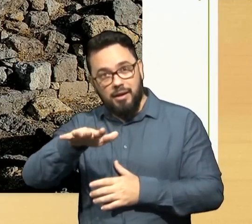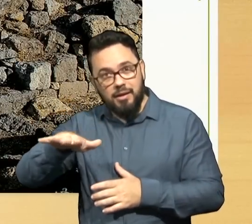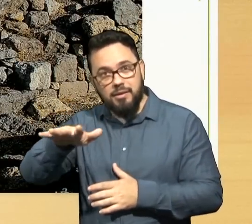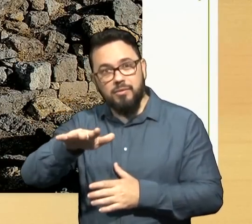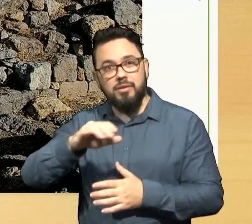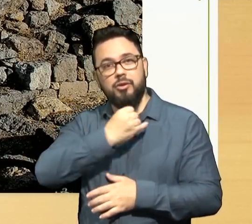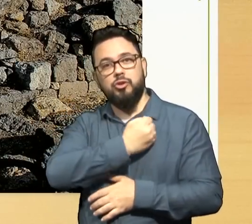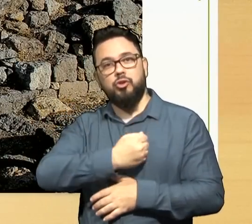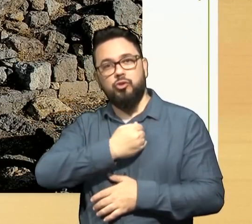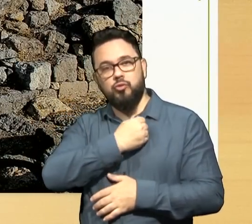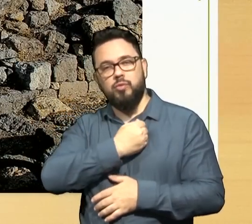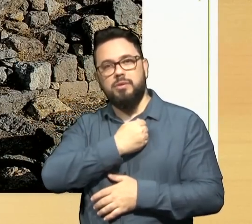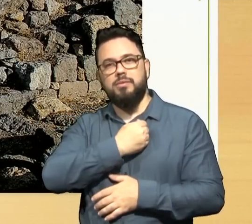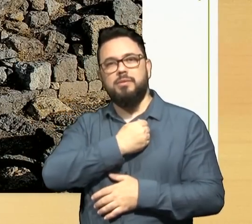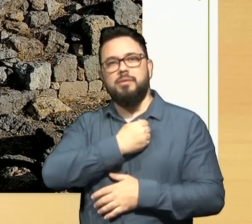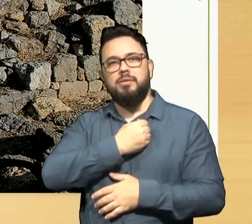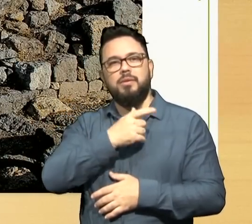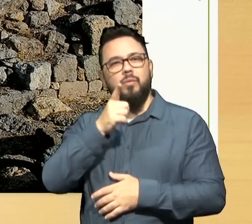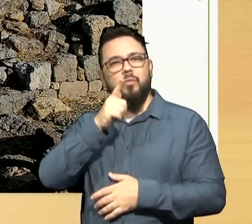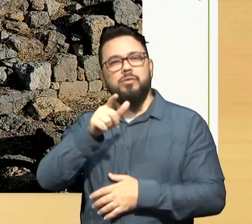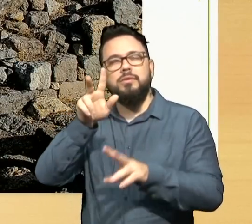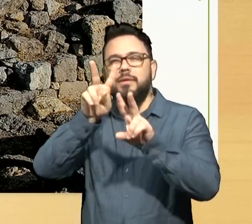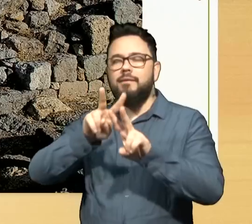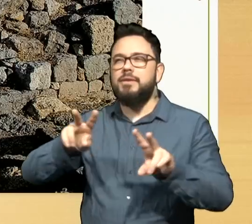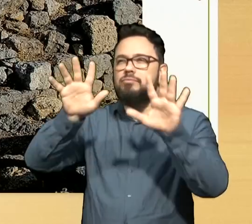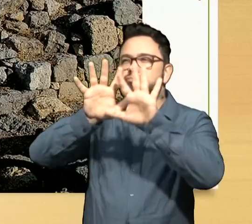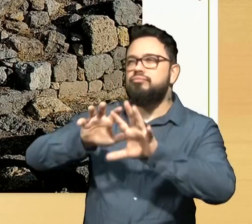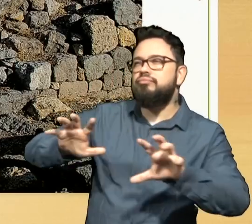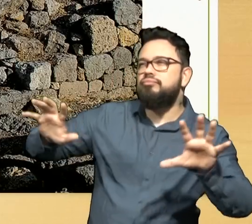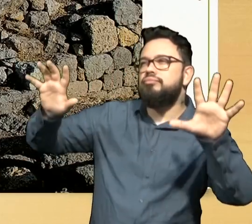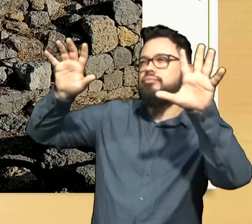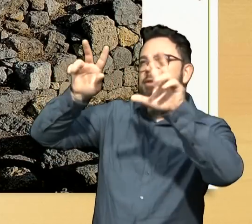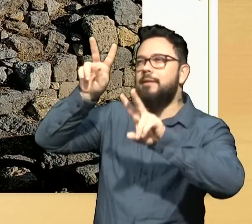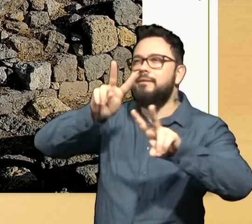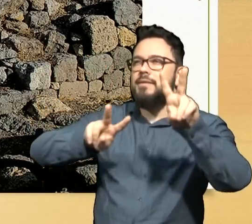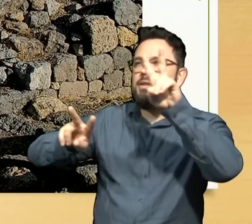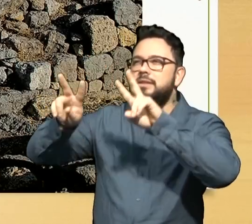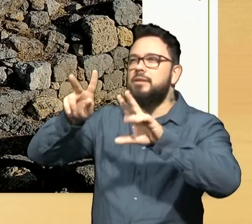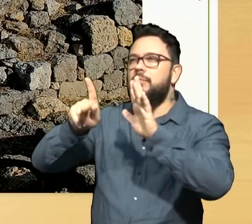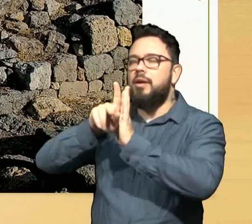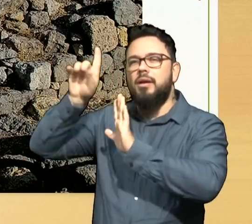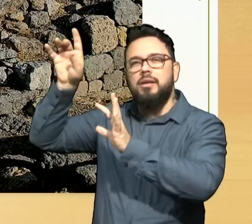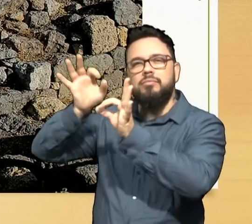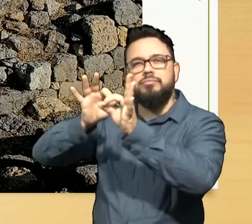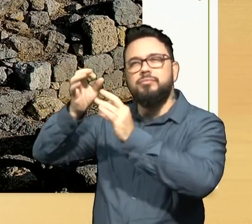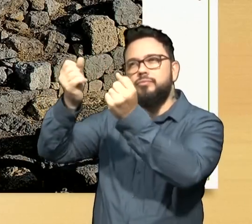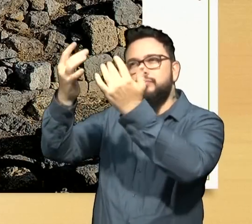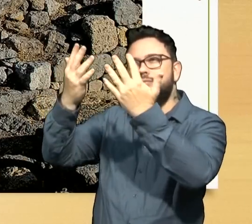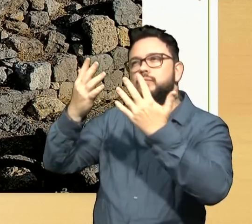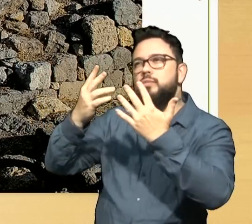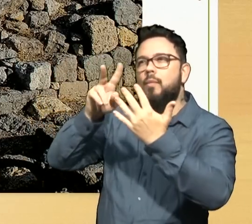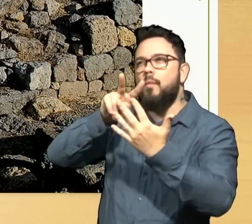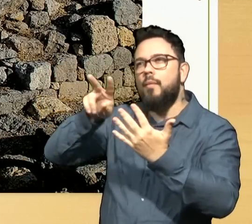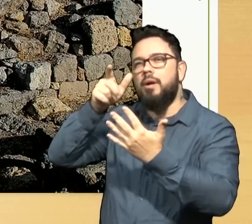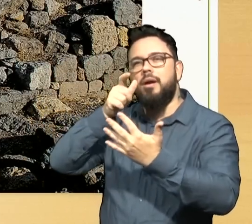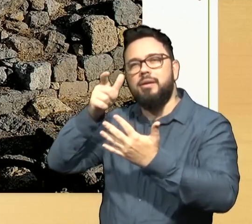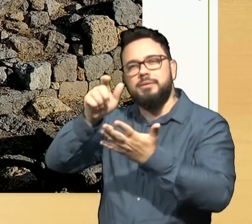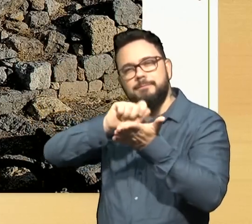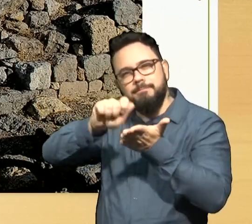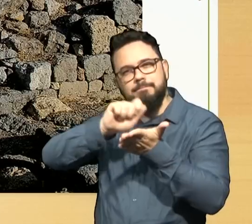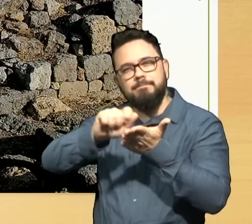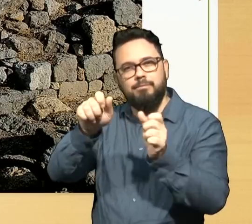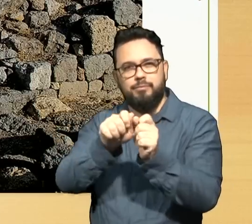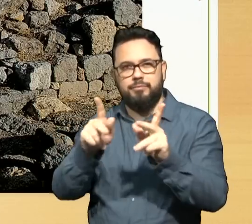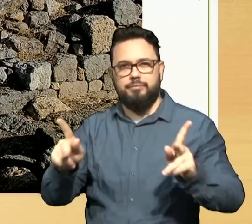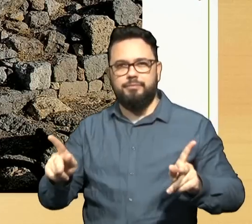Jesus essa foto que vocês estão vendo aí é do de um resto de uma torre de observação de Romanos da